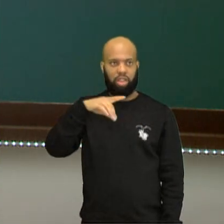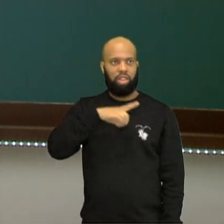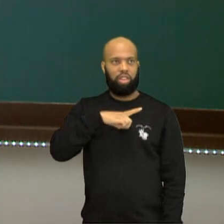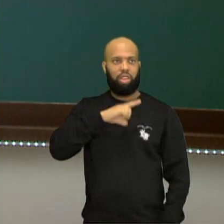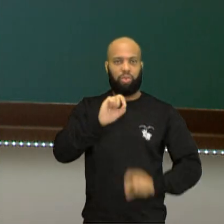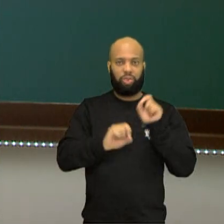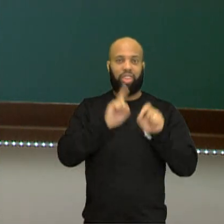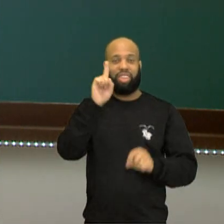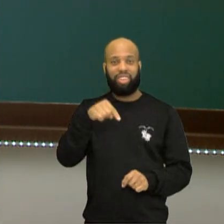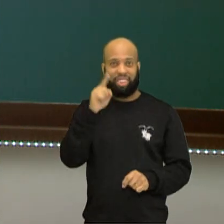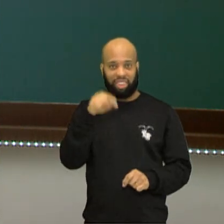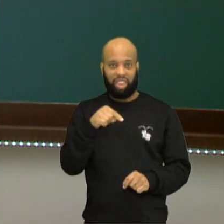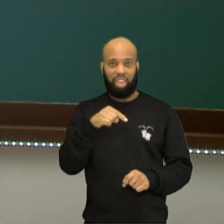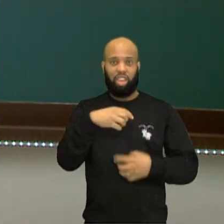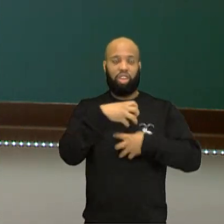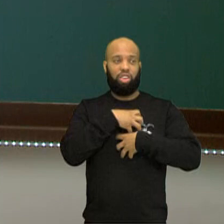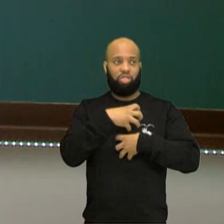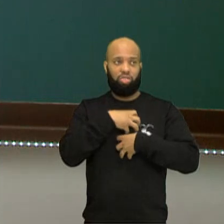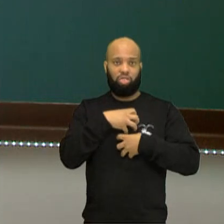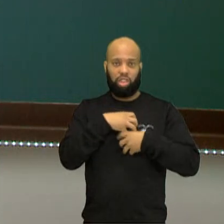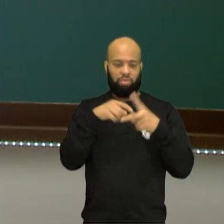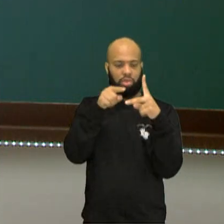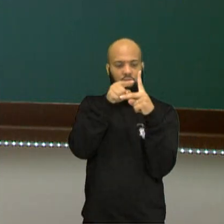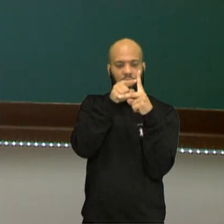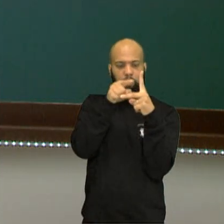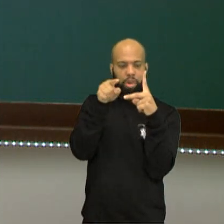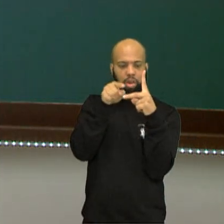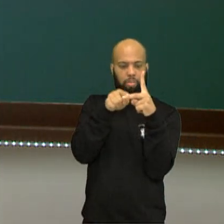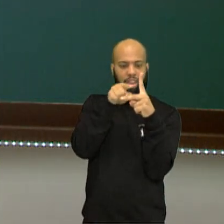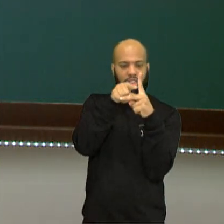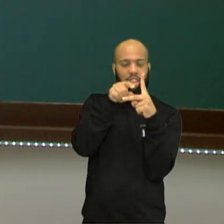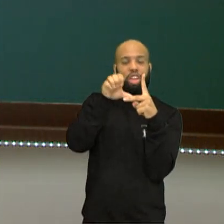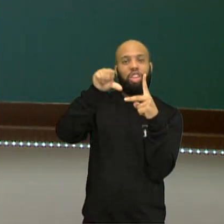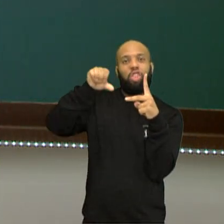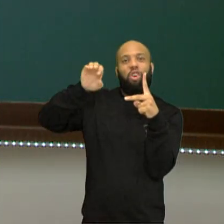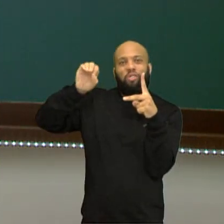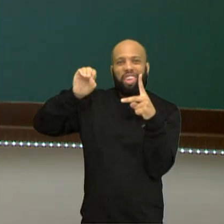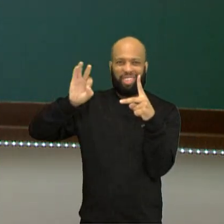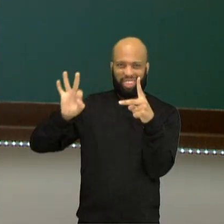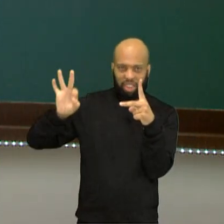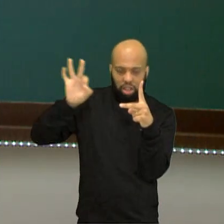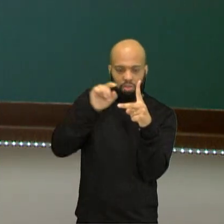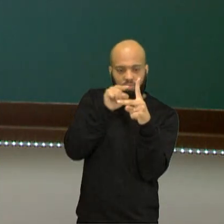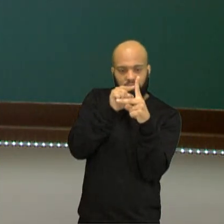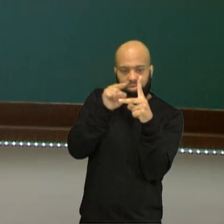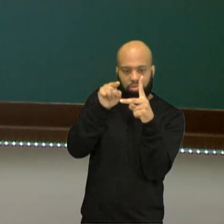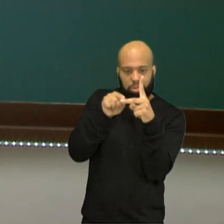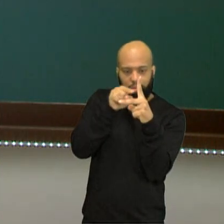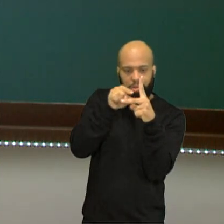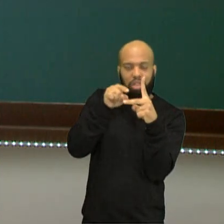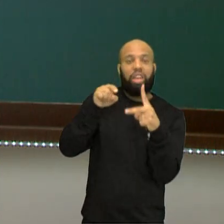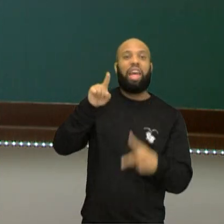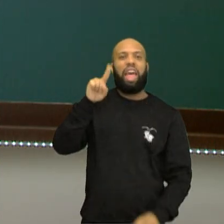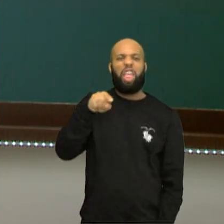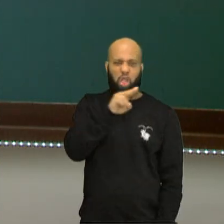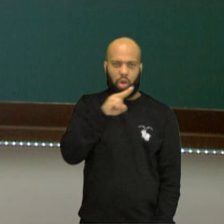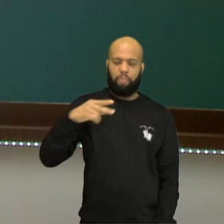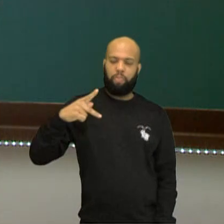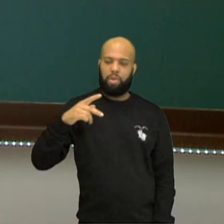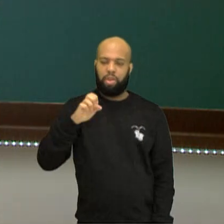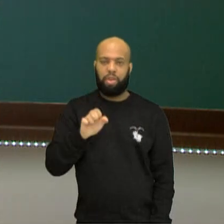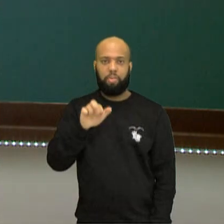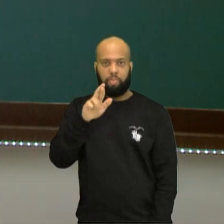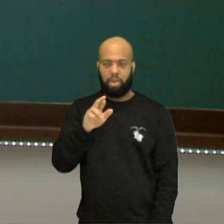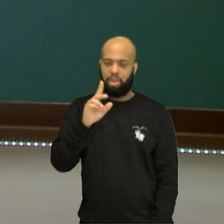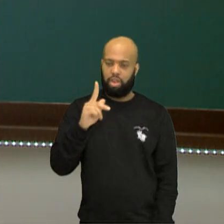retas perpendiculares, tá? Pode aparecer perpendicular para você, tem que entender que é o ângulo que são retas que formam 90 graus.